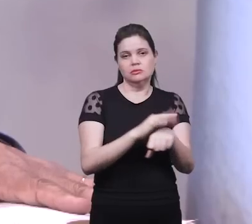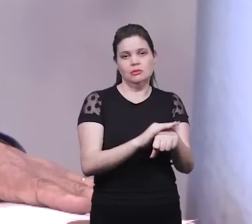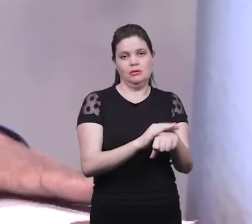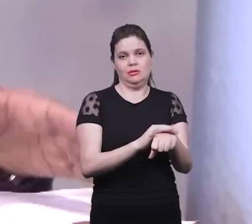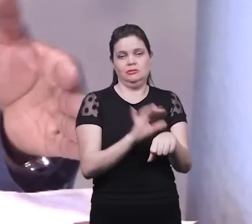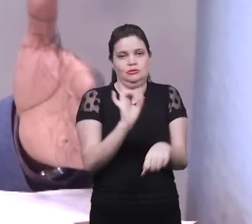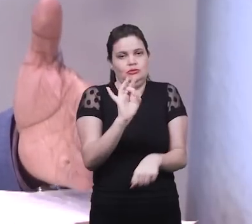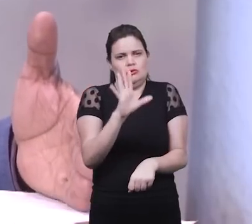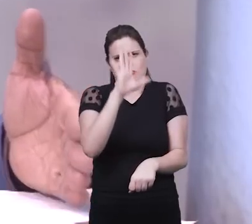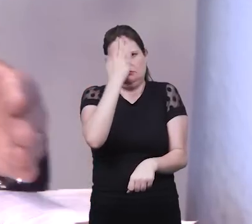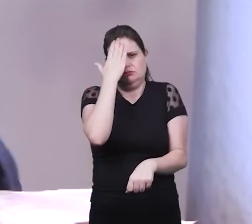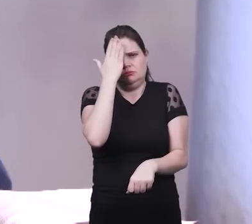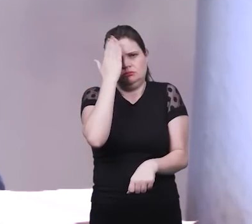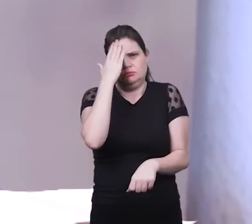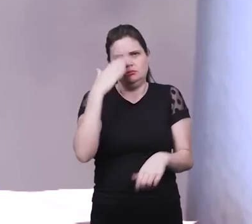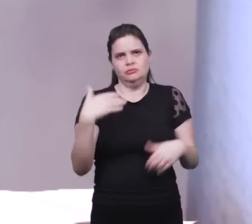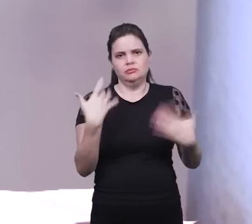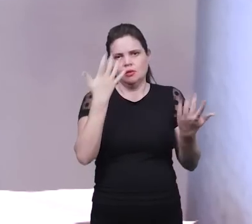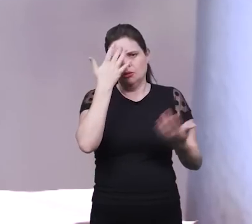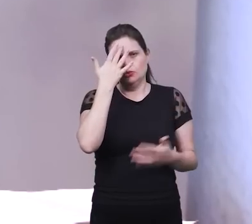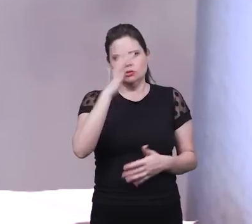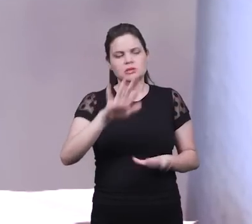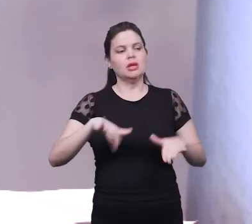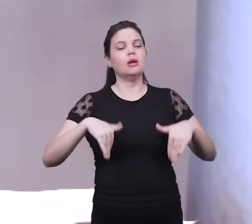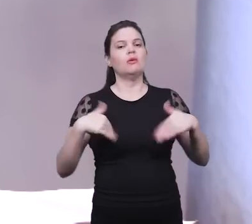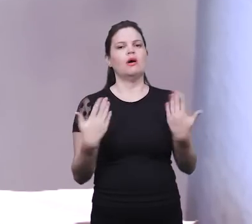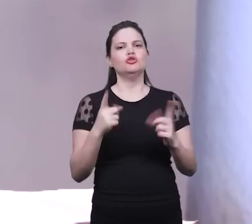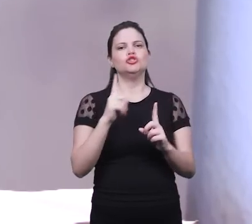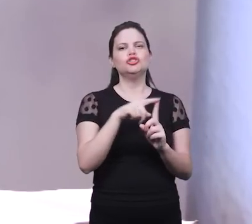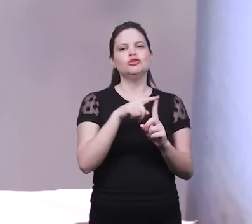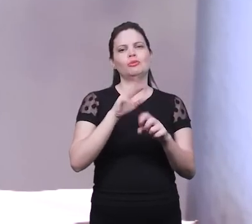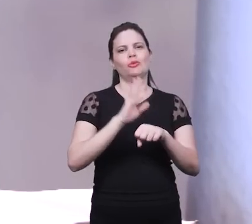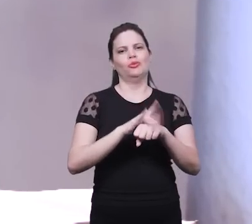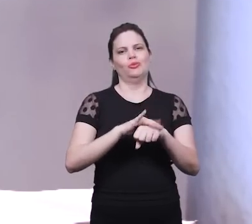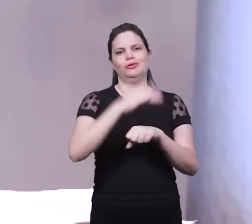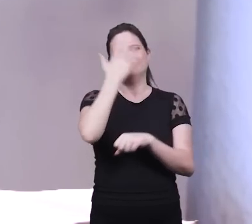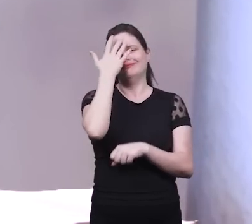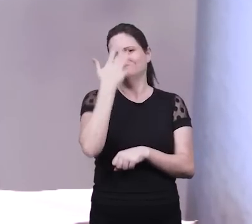Não se sabe, não fala exatamente qual a doença, mas entende-se que seja isso aí.